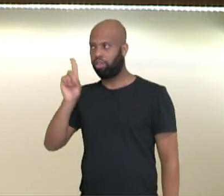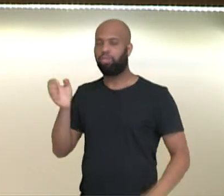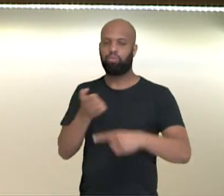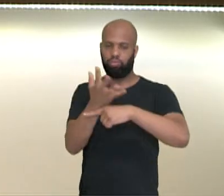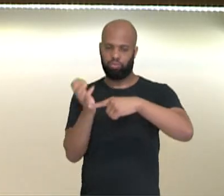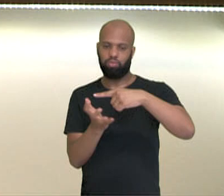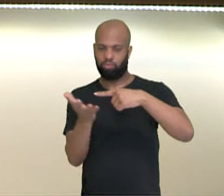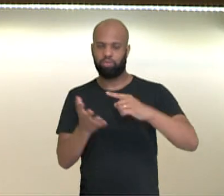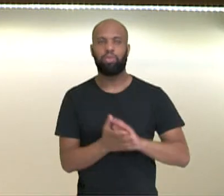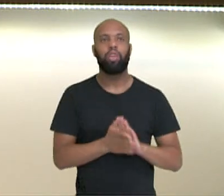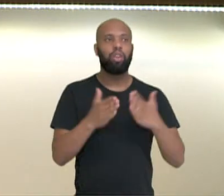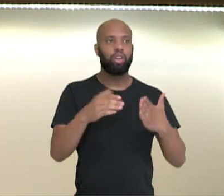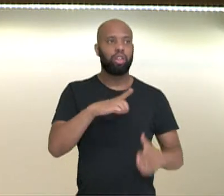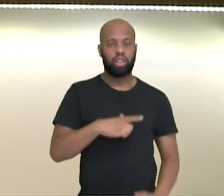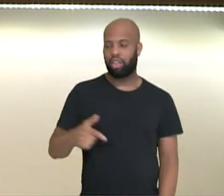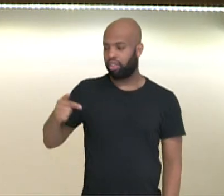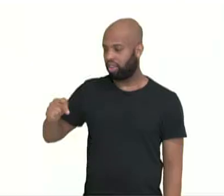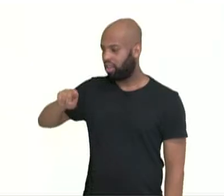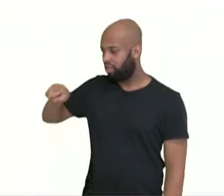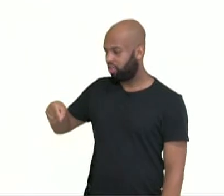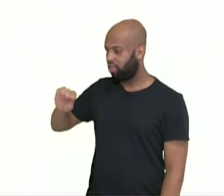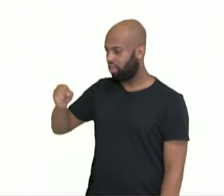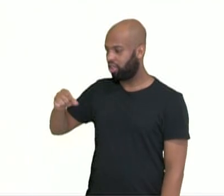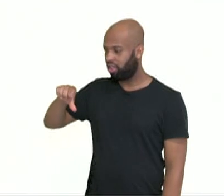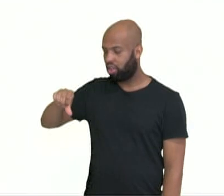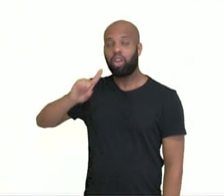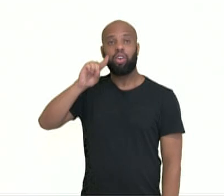Quer dizer, então, que o 7,89 equivale a